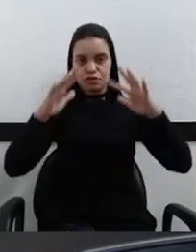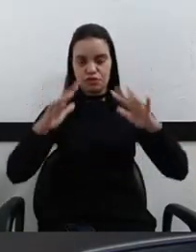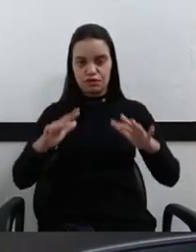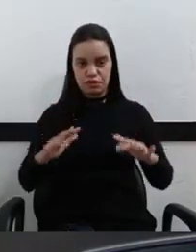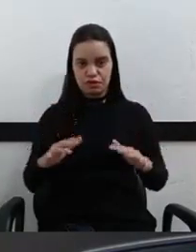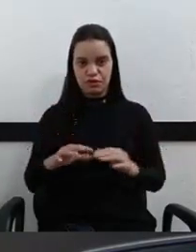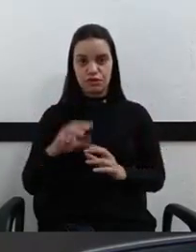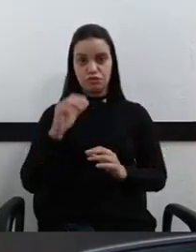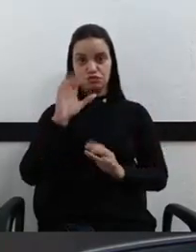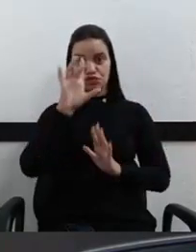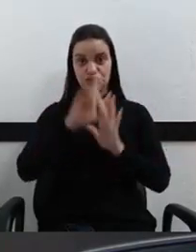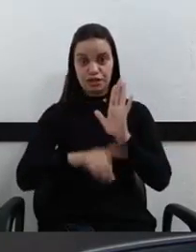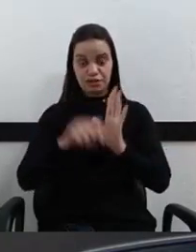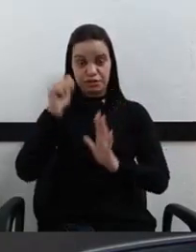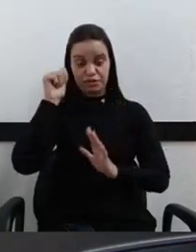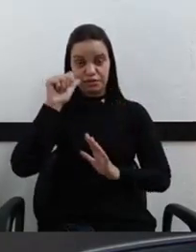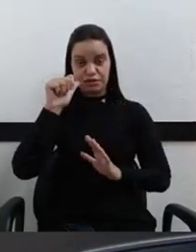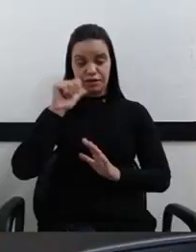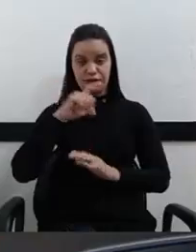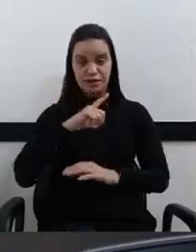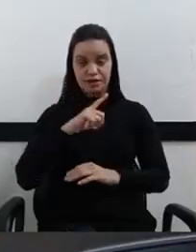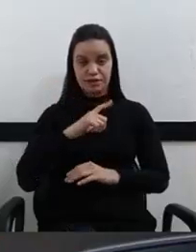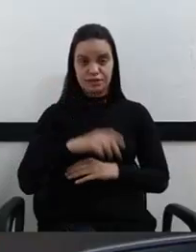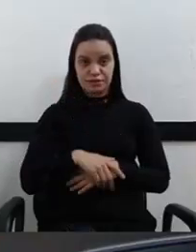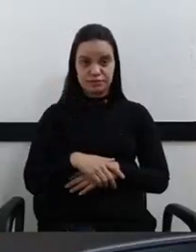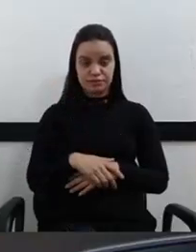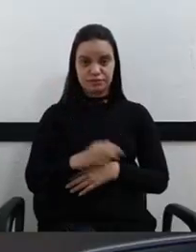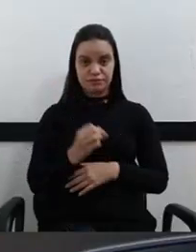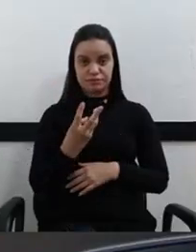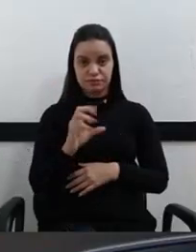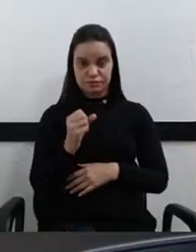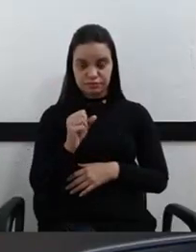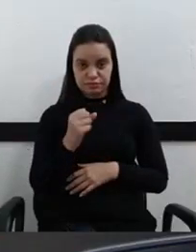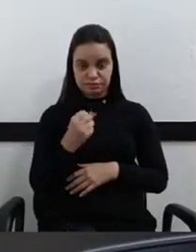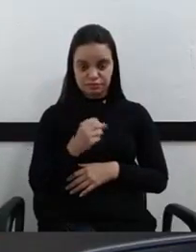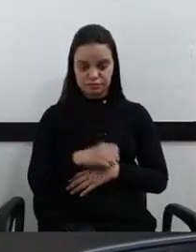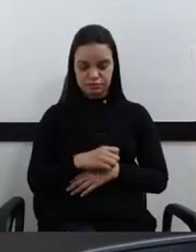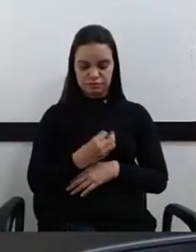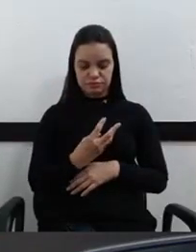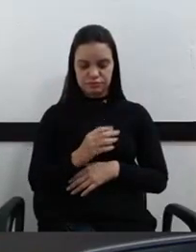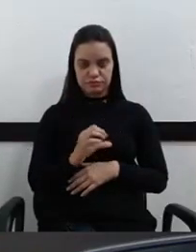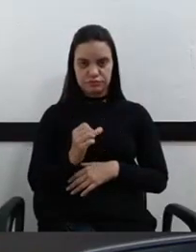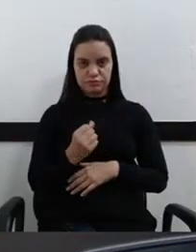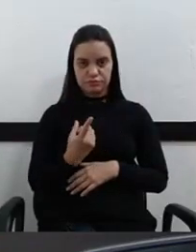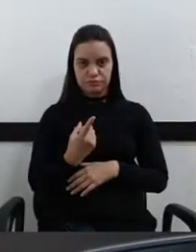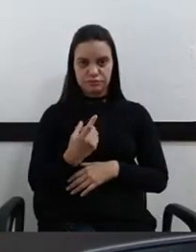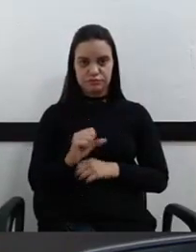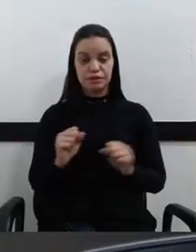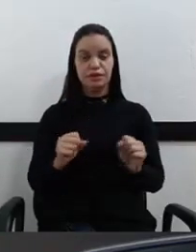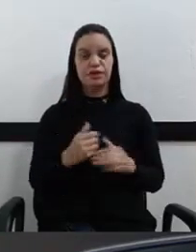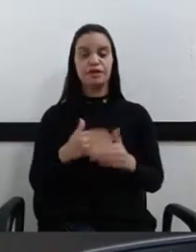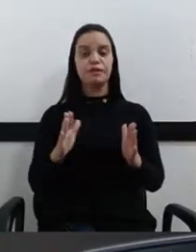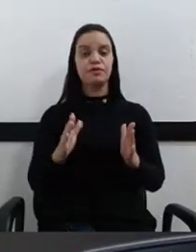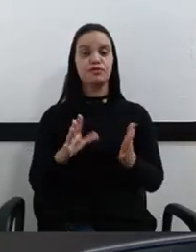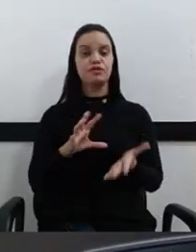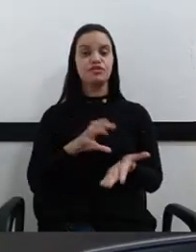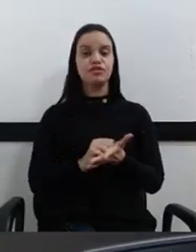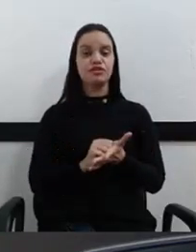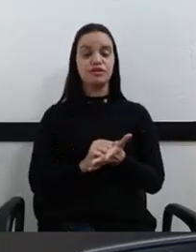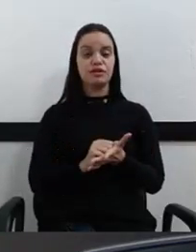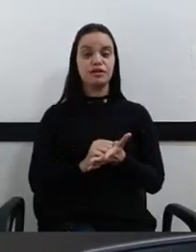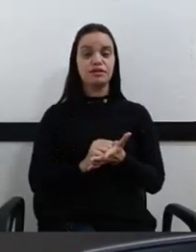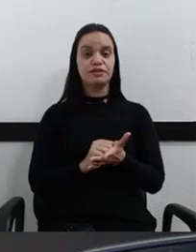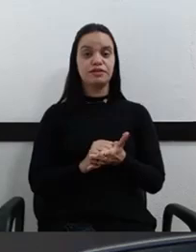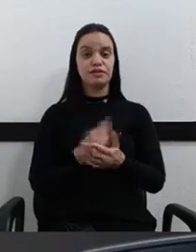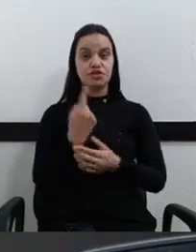dos Direitos das Mulheres, nos termos da deliberação 38 de 2007 e 84 de 2008 desse egrégio colegiado, solicitando abertura para inscrição para o